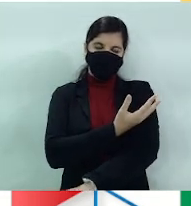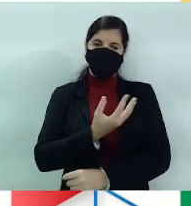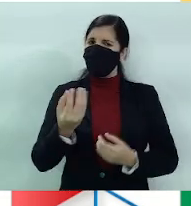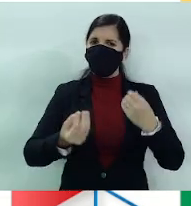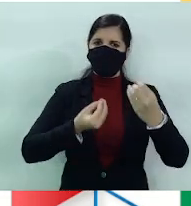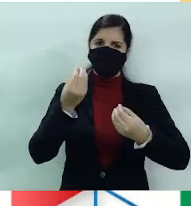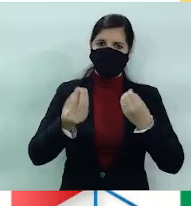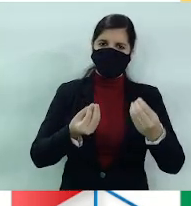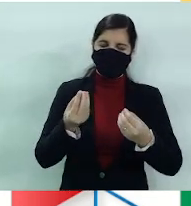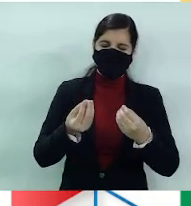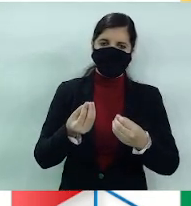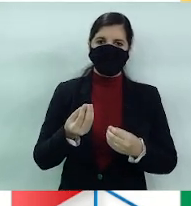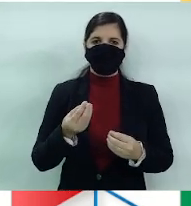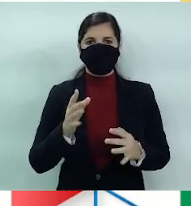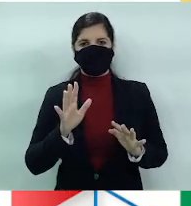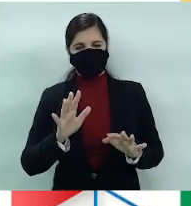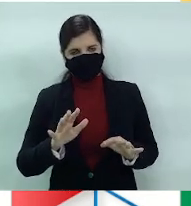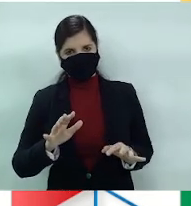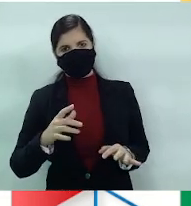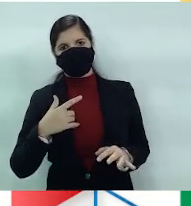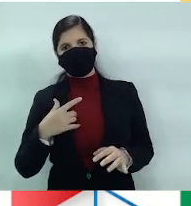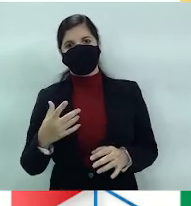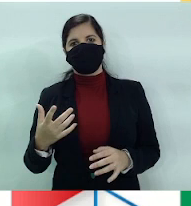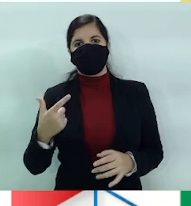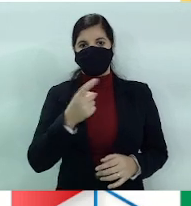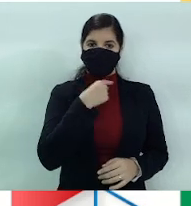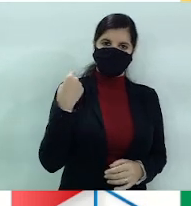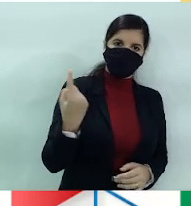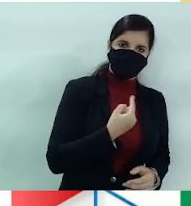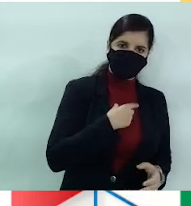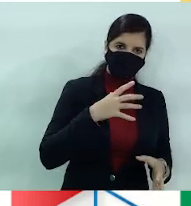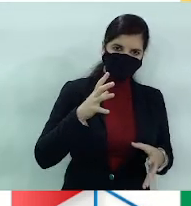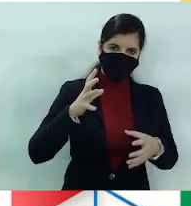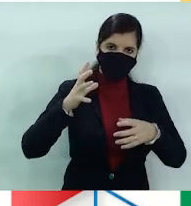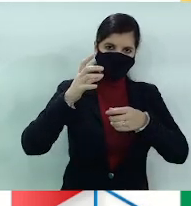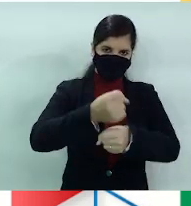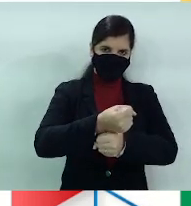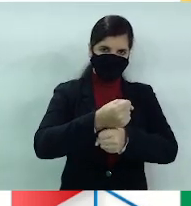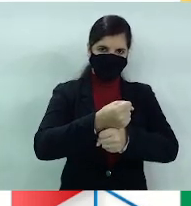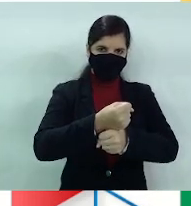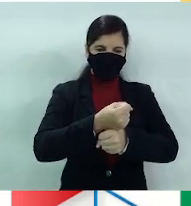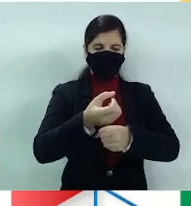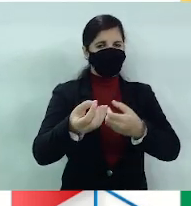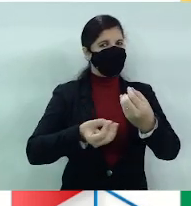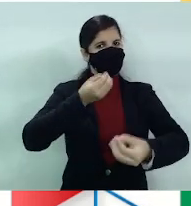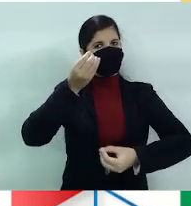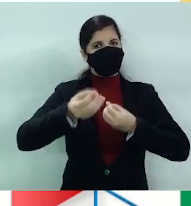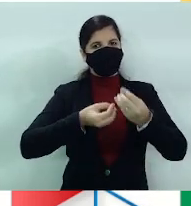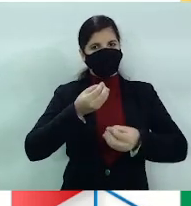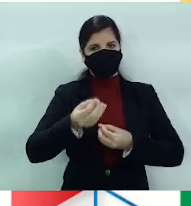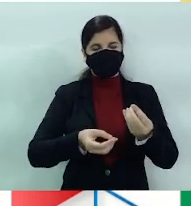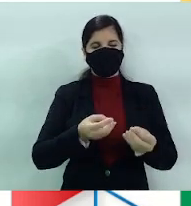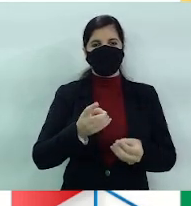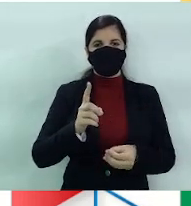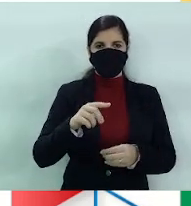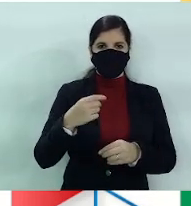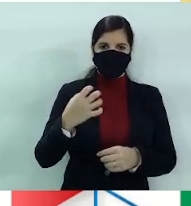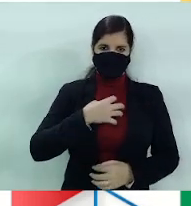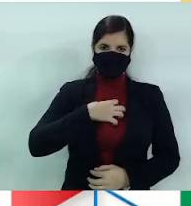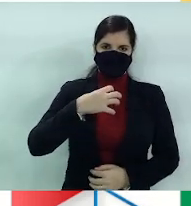Veja, uma das coisas que a gente mais se apega no nosso dia a dia são questões que envolvem